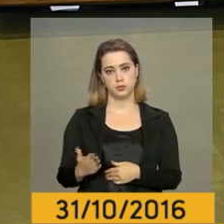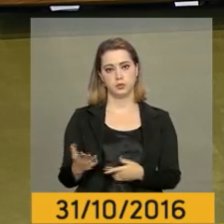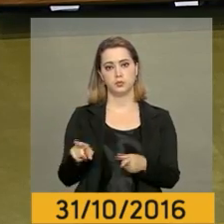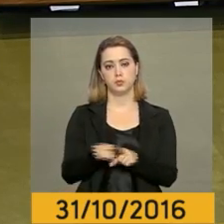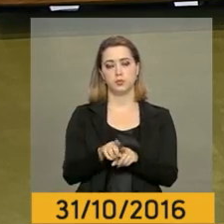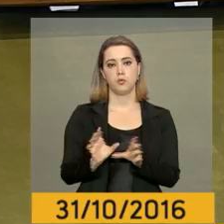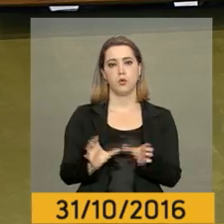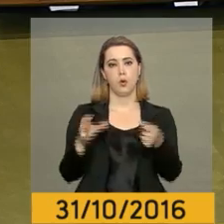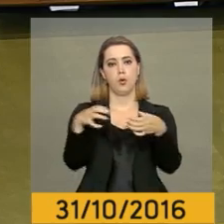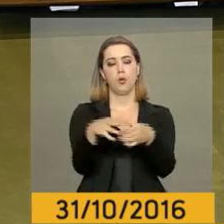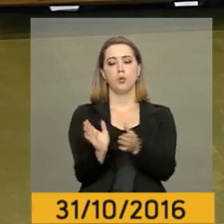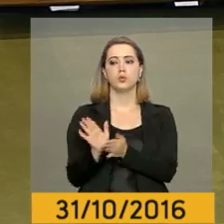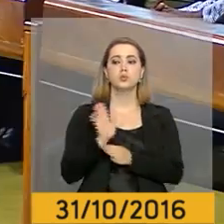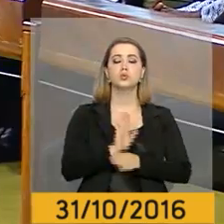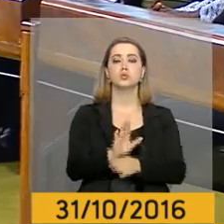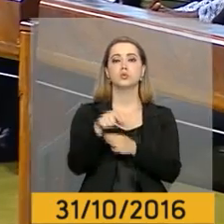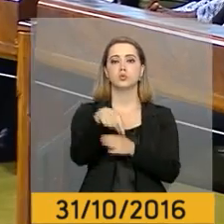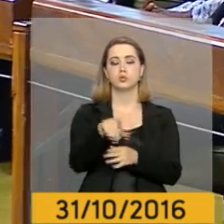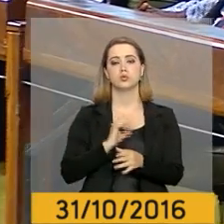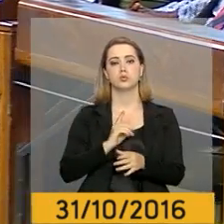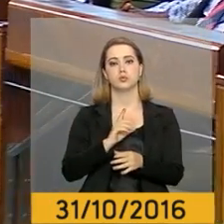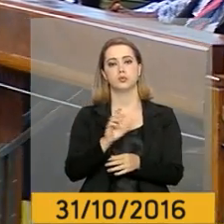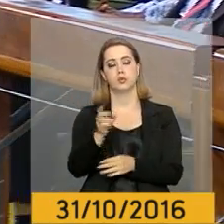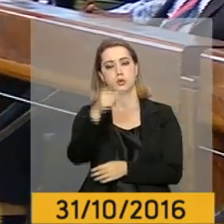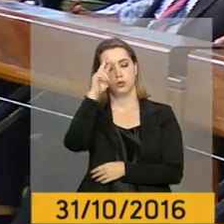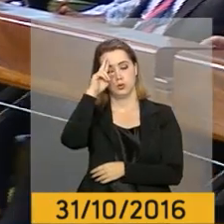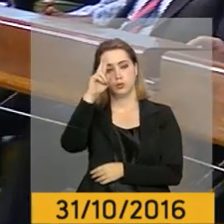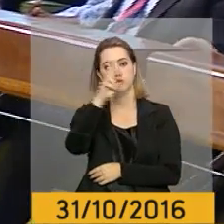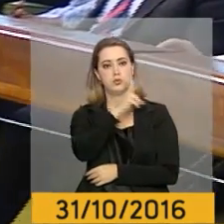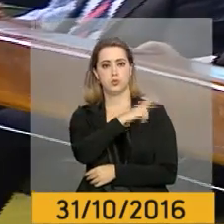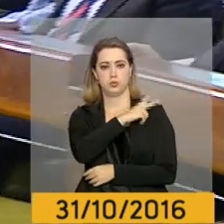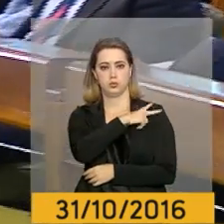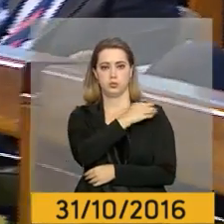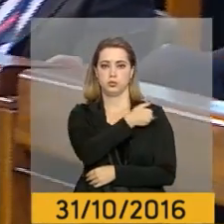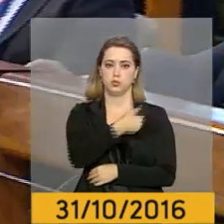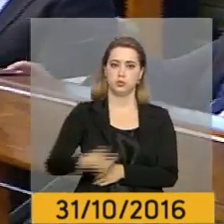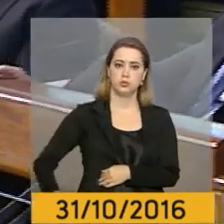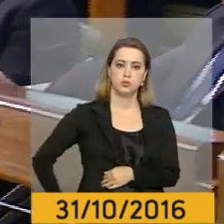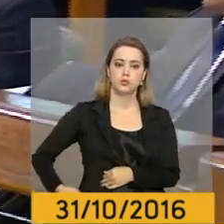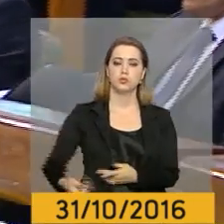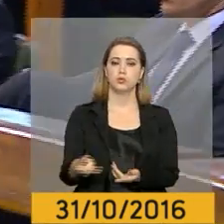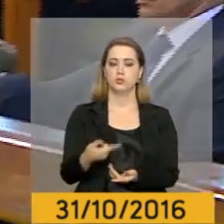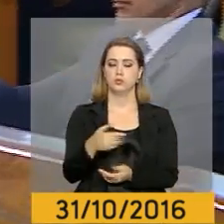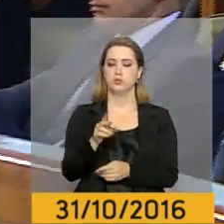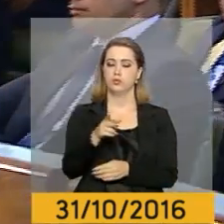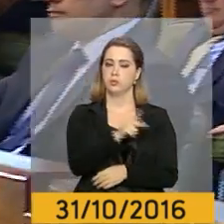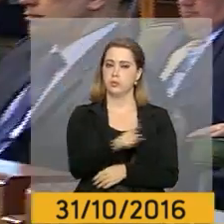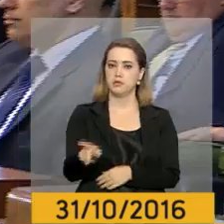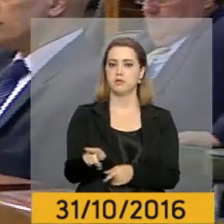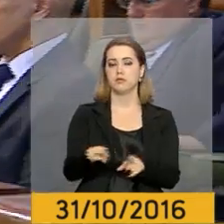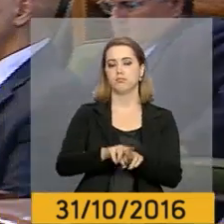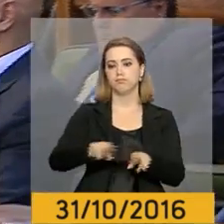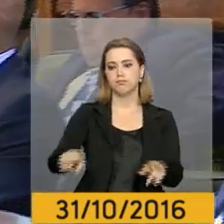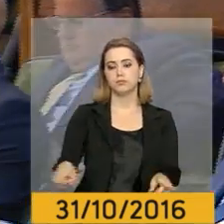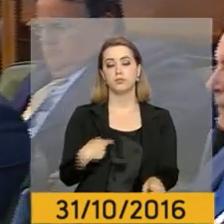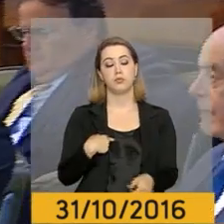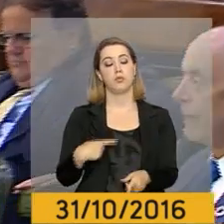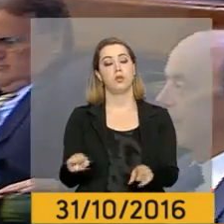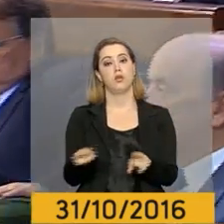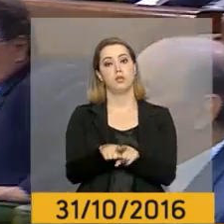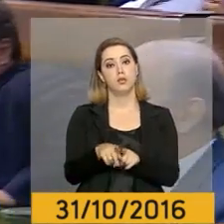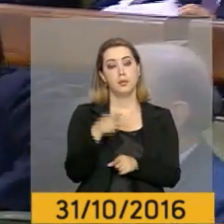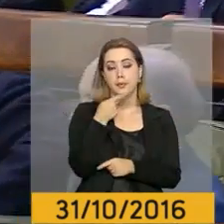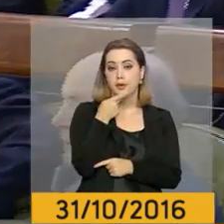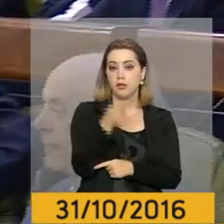as delegações que acompanham os senhores chefes de estado chefes de governo e eu não posso deixar de expressar